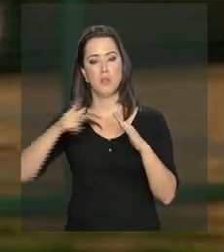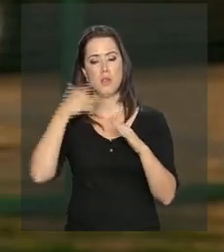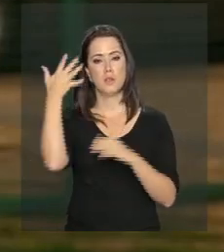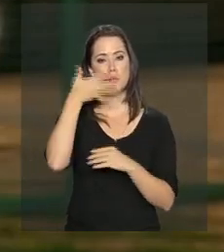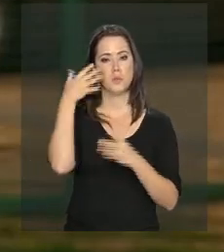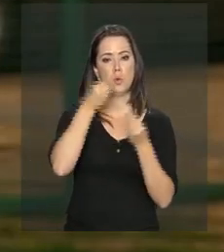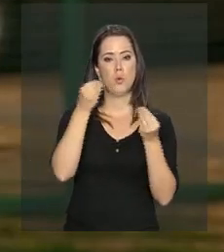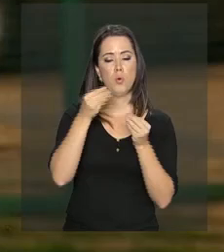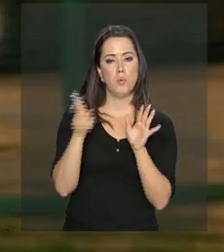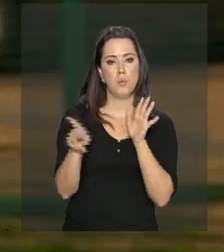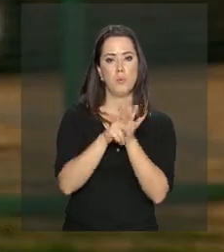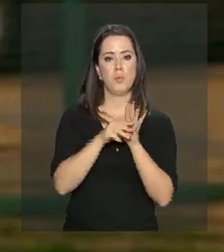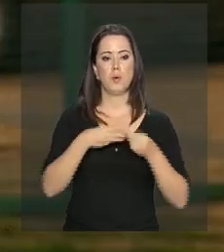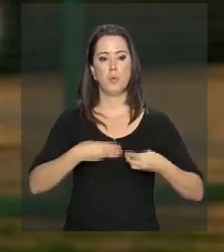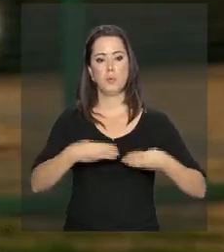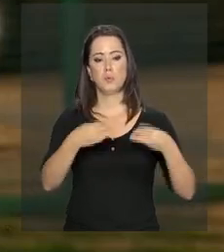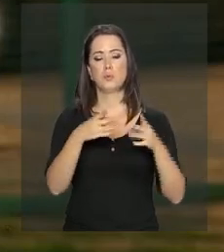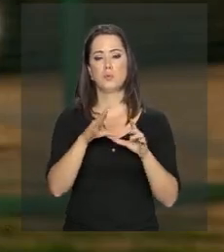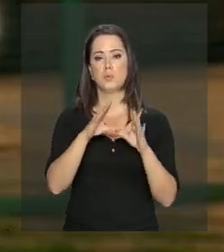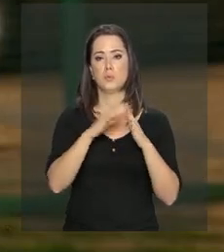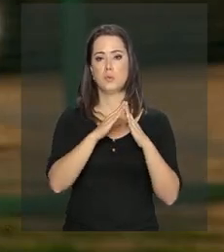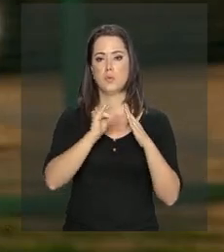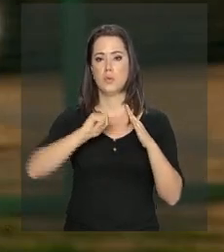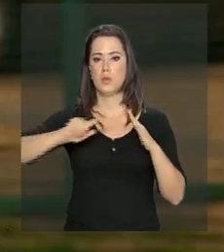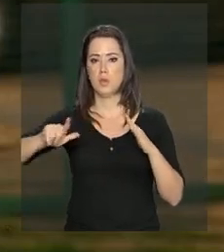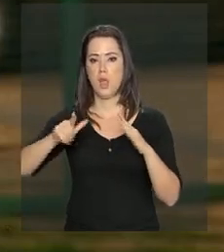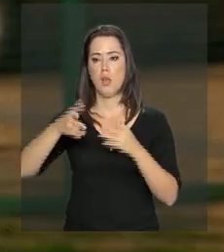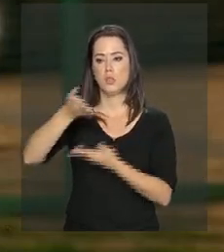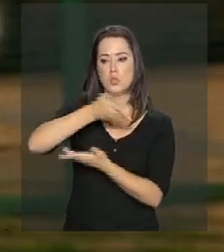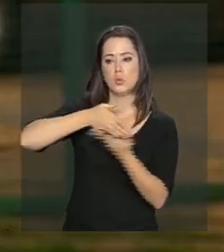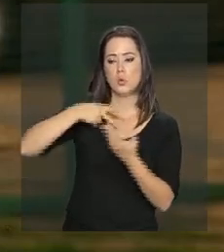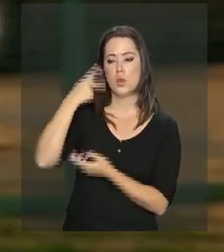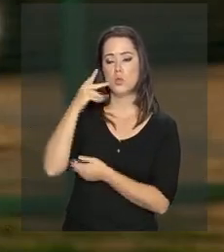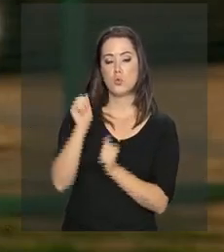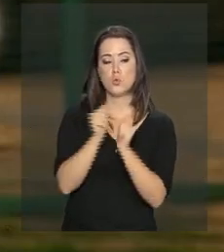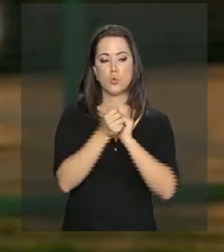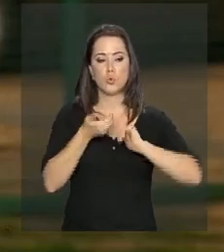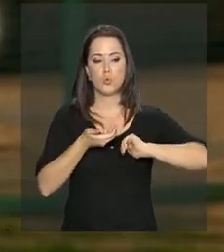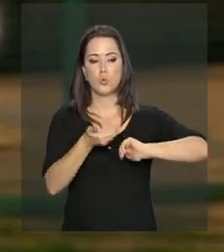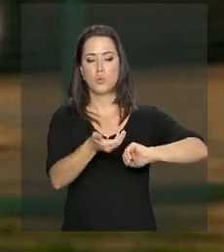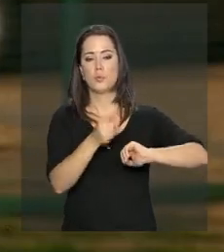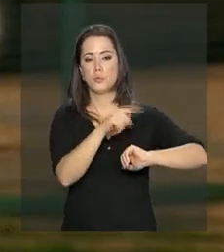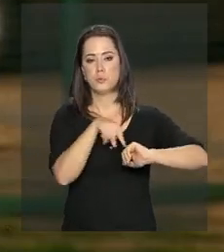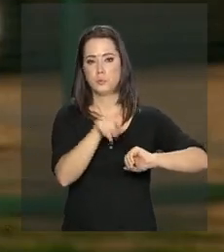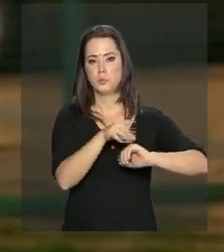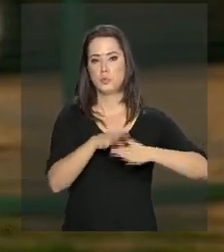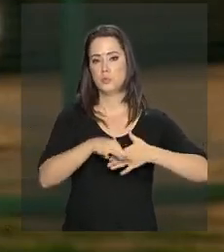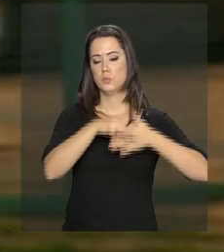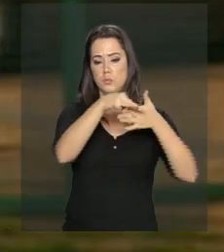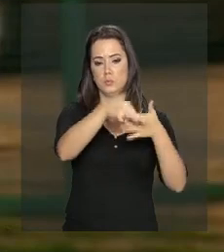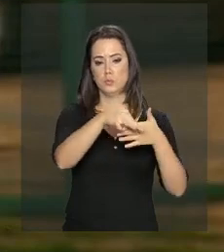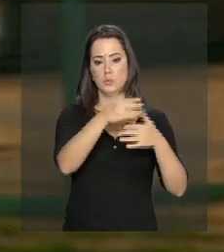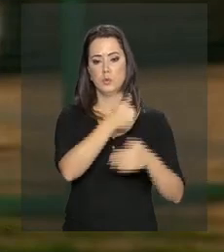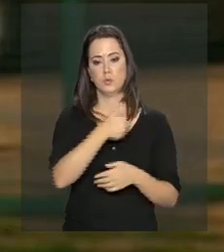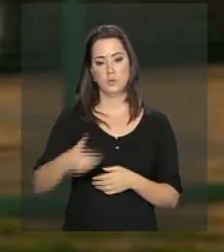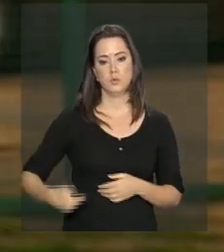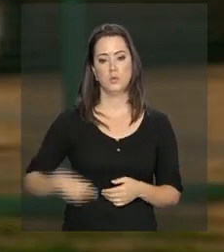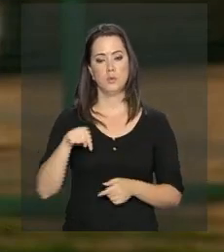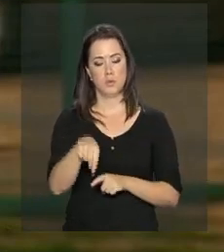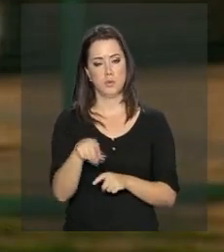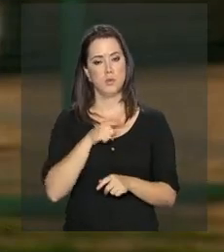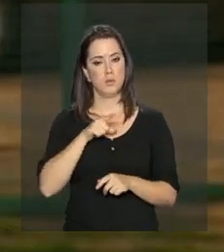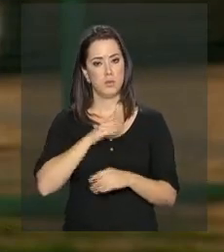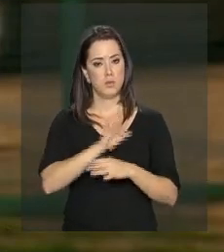a própria pasta é que vai ficar com a articulação política com o congresso nacional com a coordenação de governo que vai